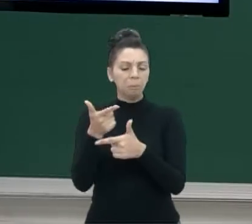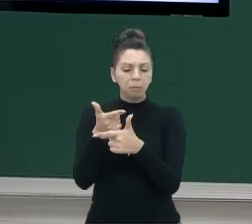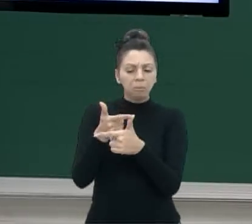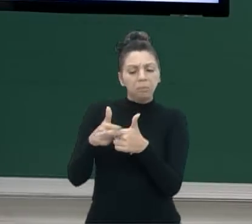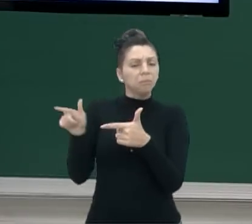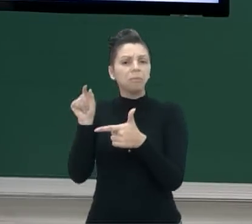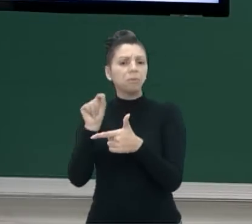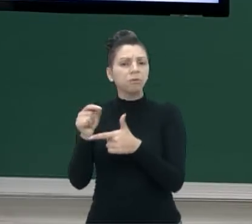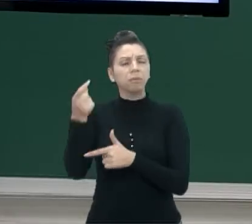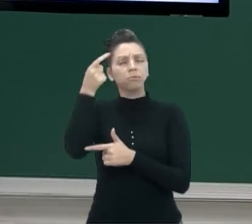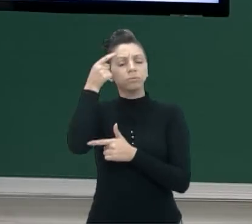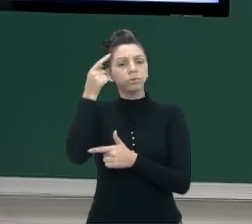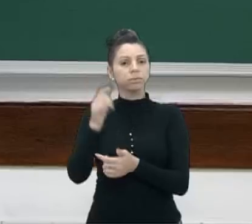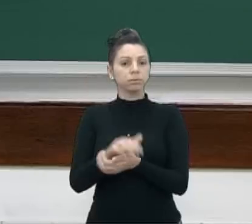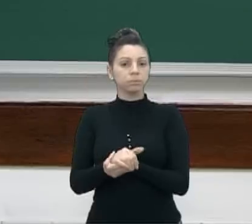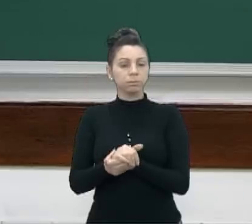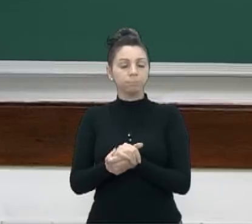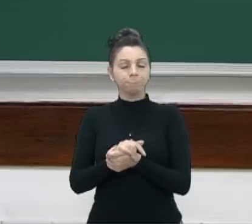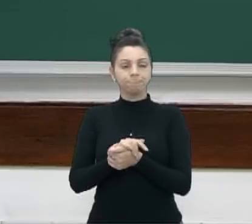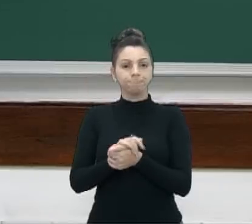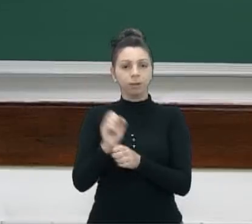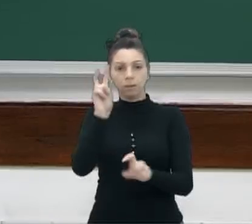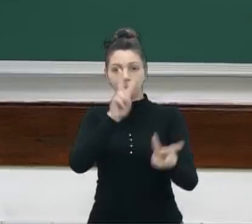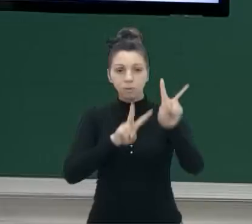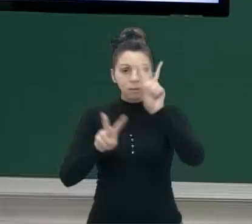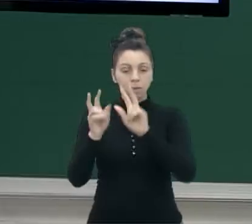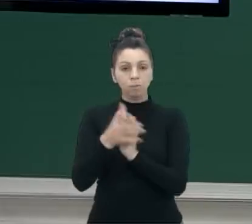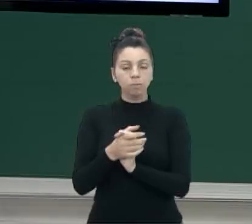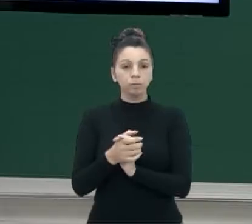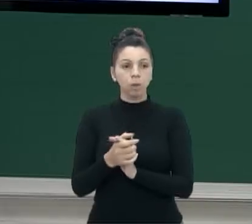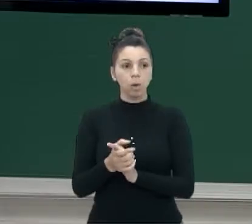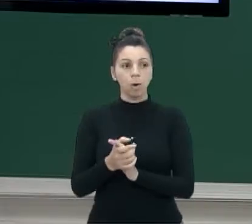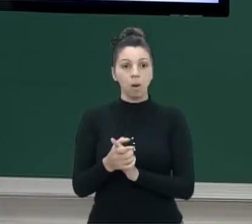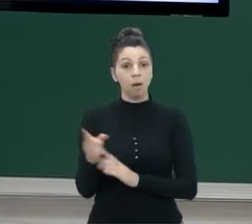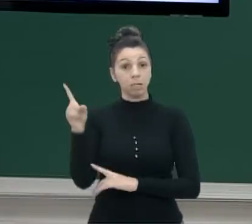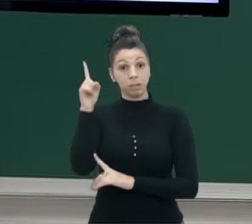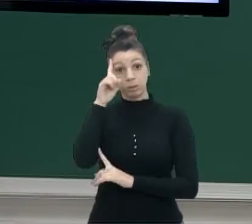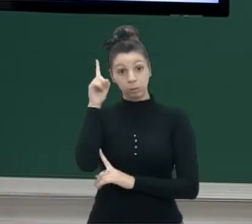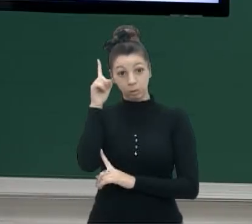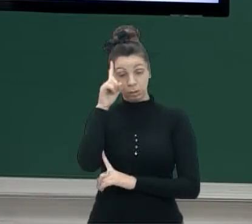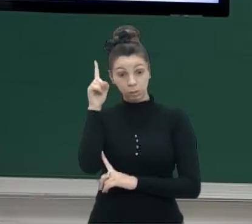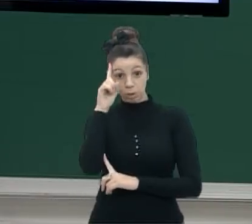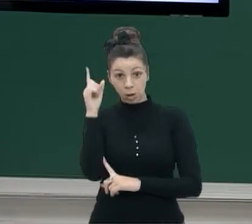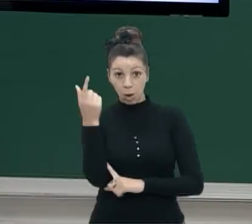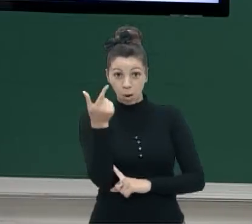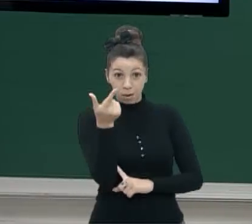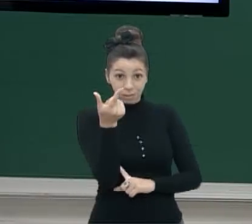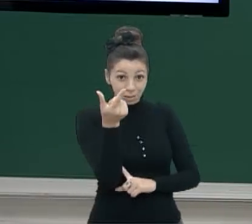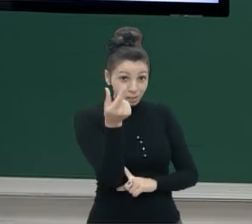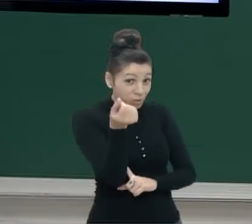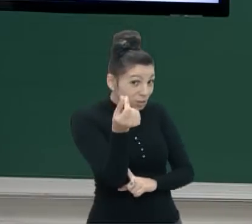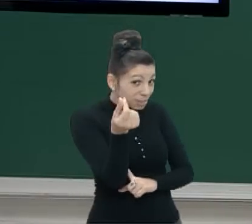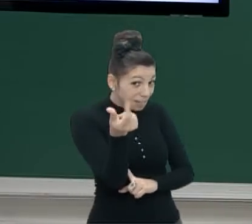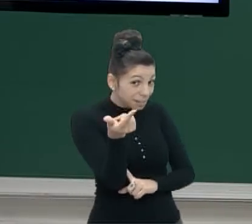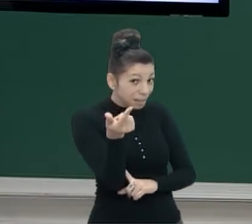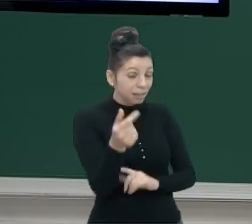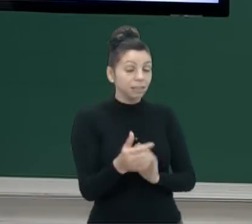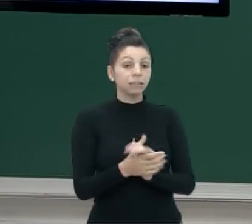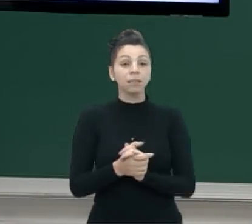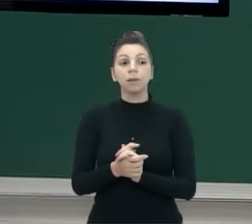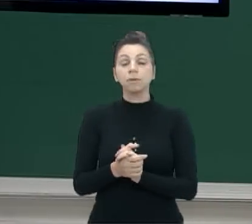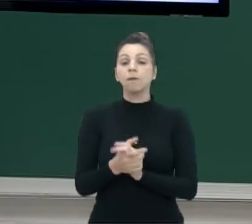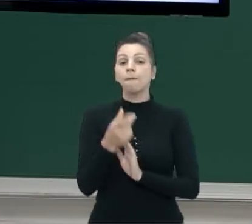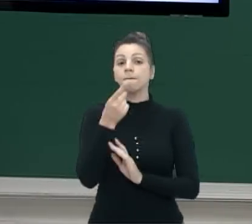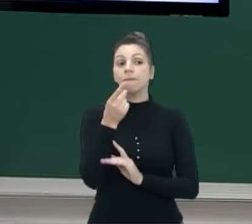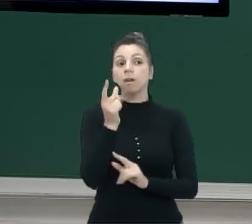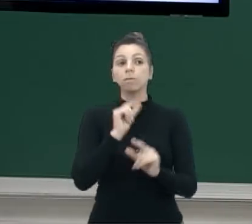divisão intuitiva? O que que a gente tem no nosso dia a dia? Ó, dinheiro, não é verdade? Então, se eu falo para